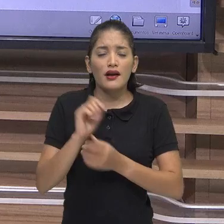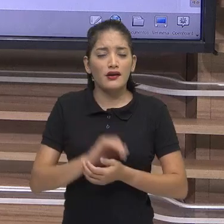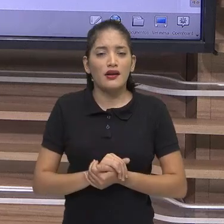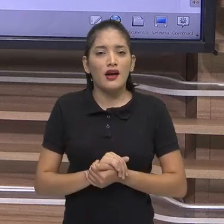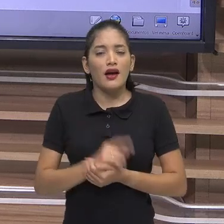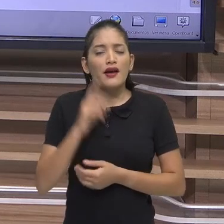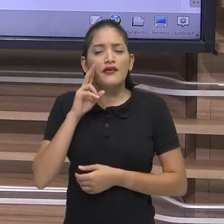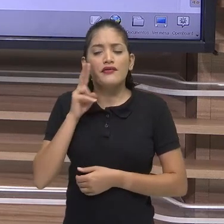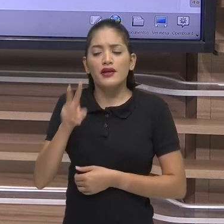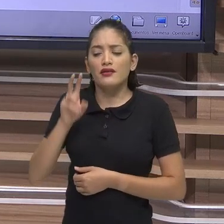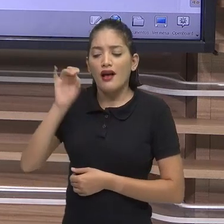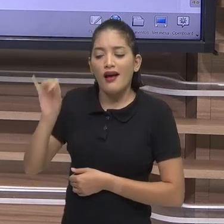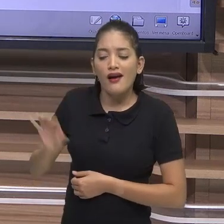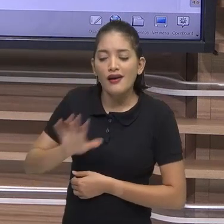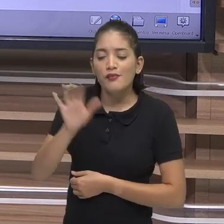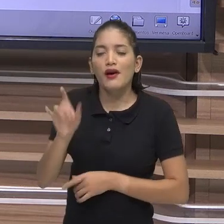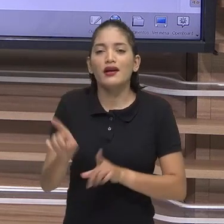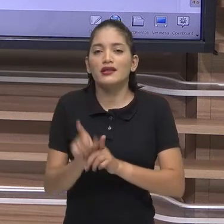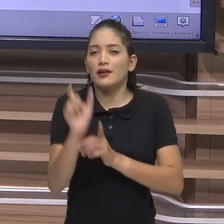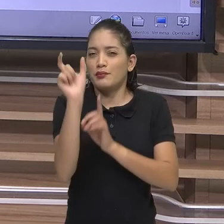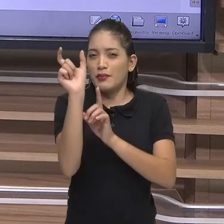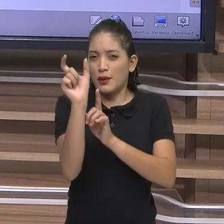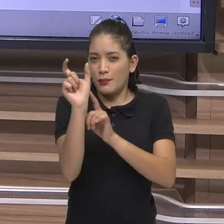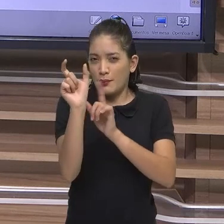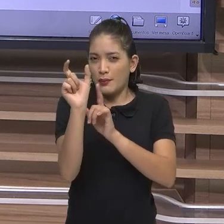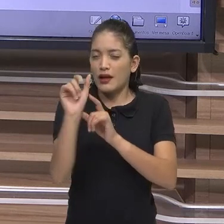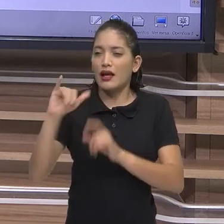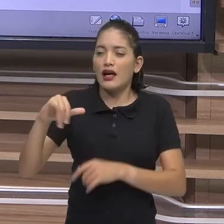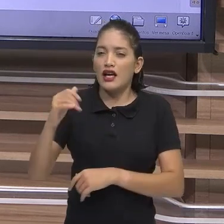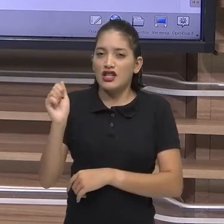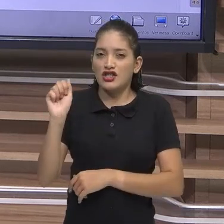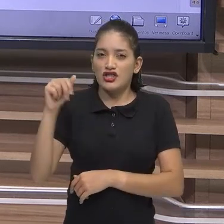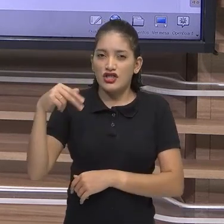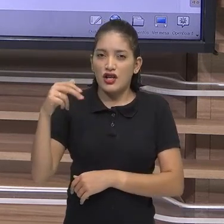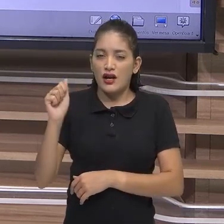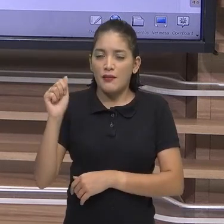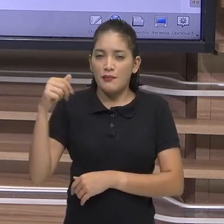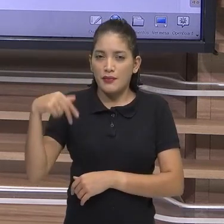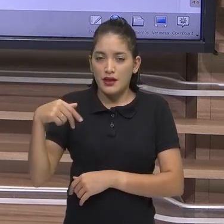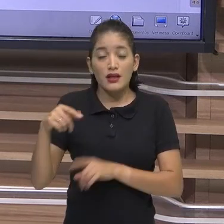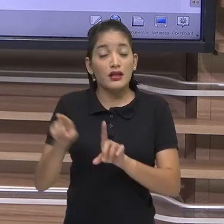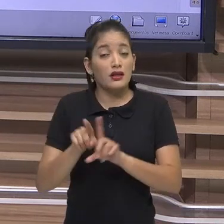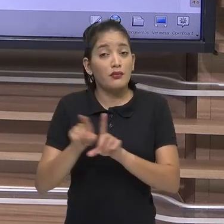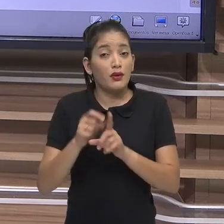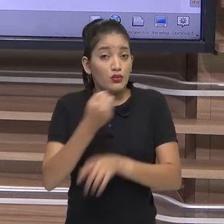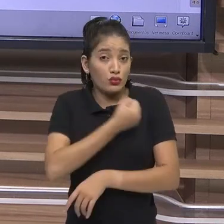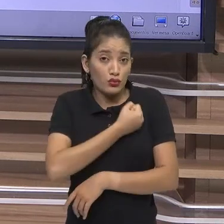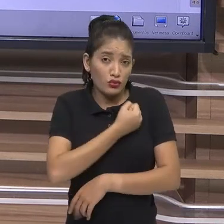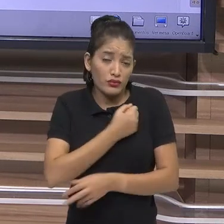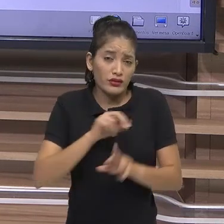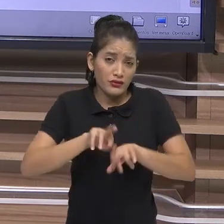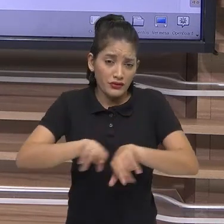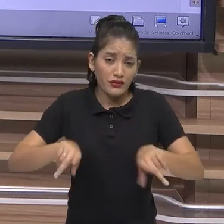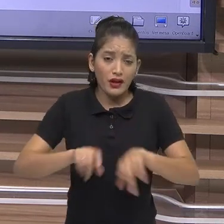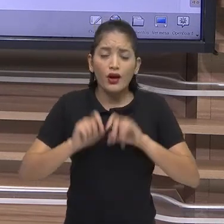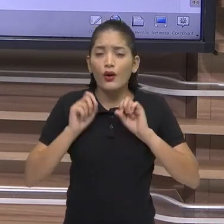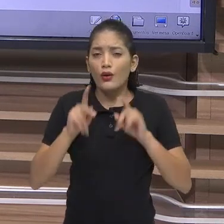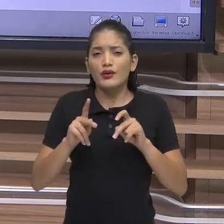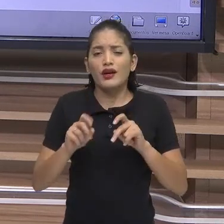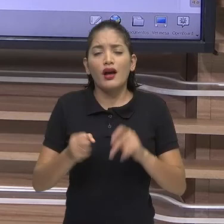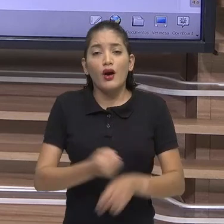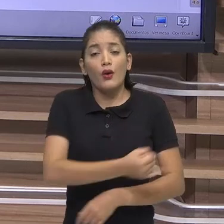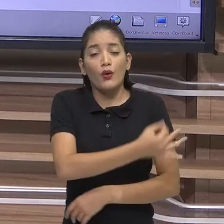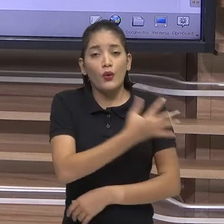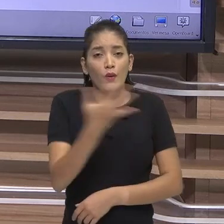ali a imagem, né? A palavra Japan, os números ali mostrando, né? Ok, a quantidade de